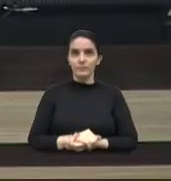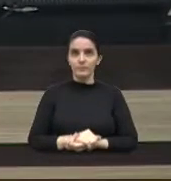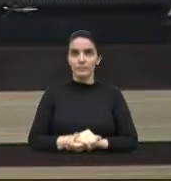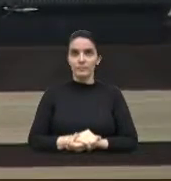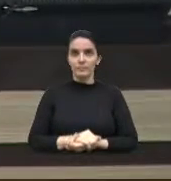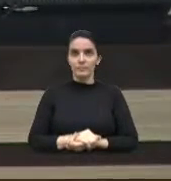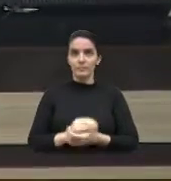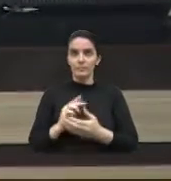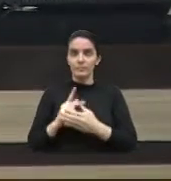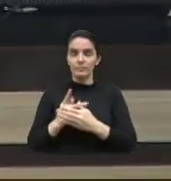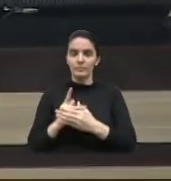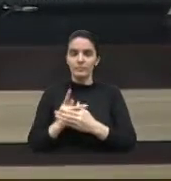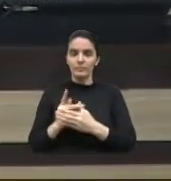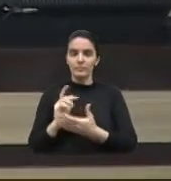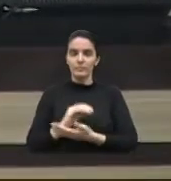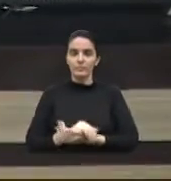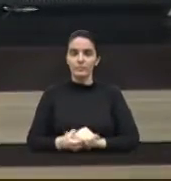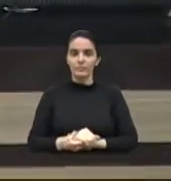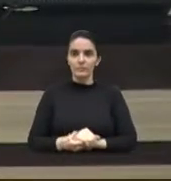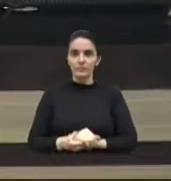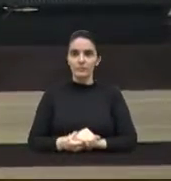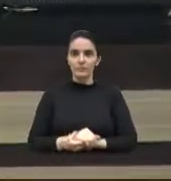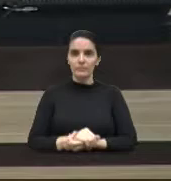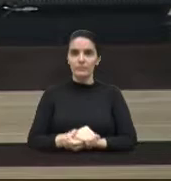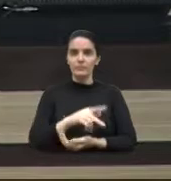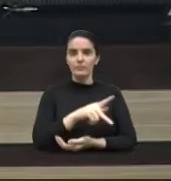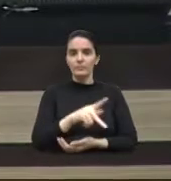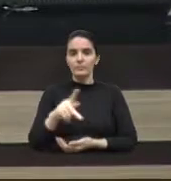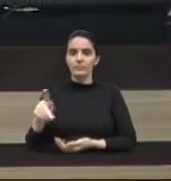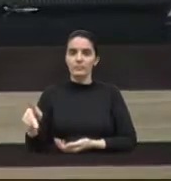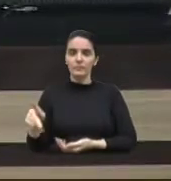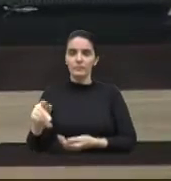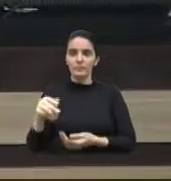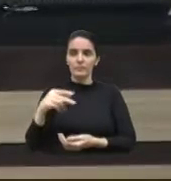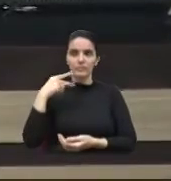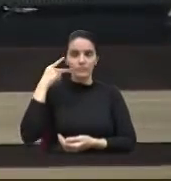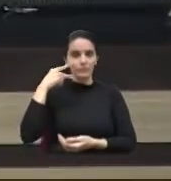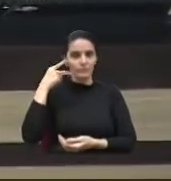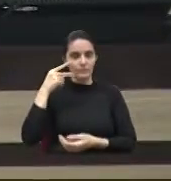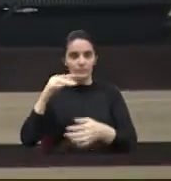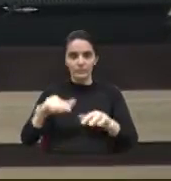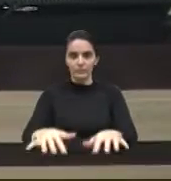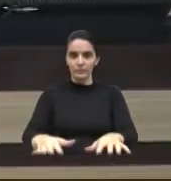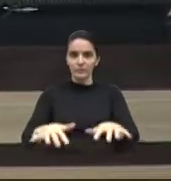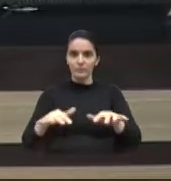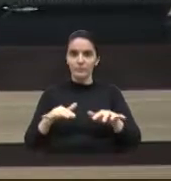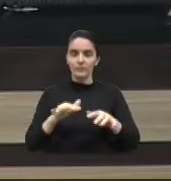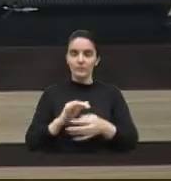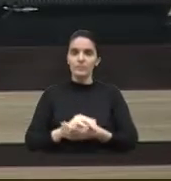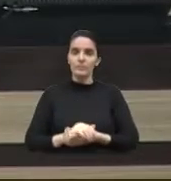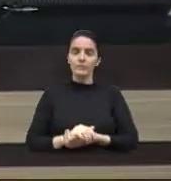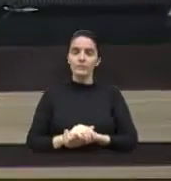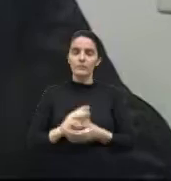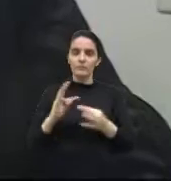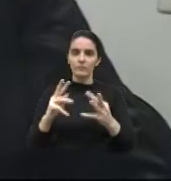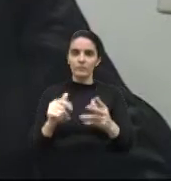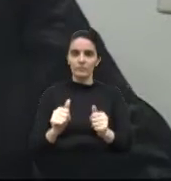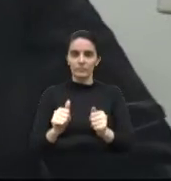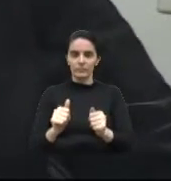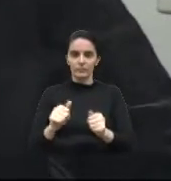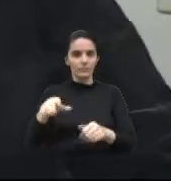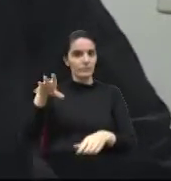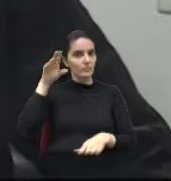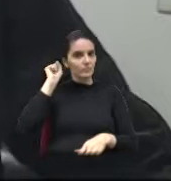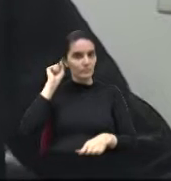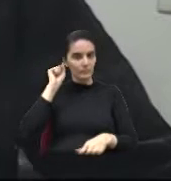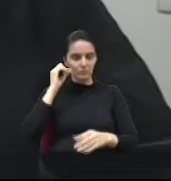ordem, vereador Helder Otaques. Senhor presidente, nobres amigos vereadores, público que se encontra, todos que nos ouvem por